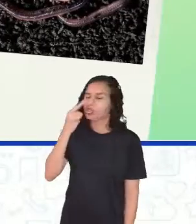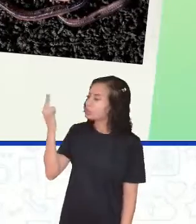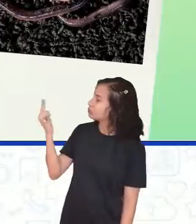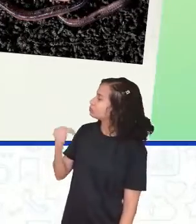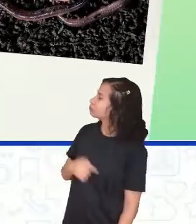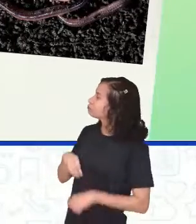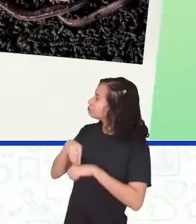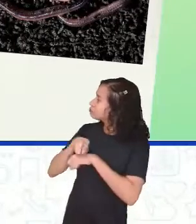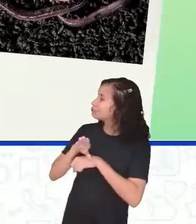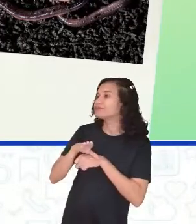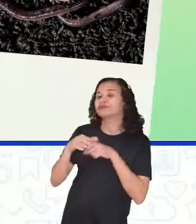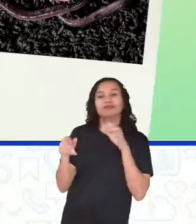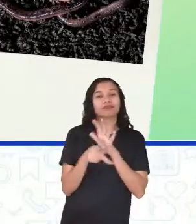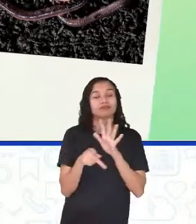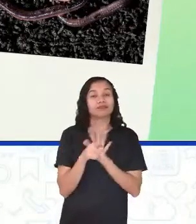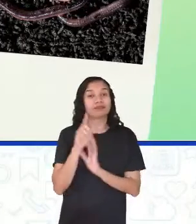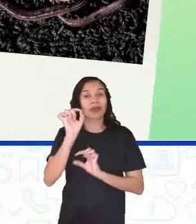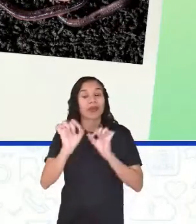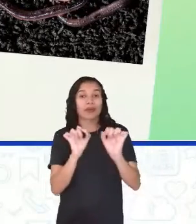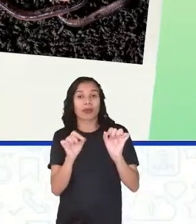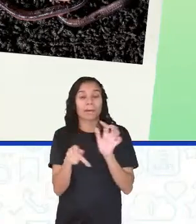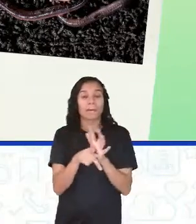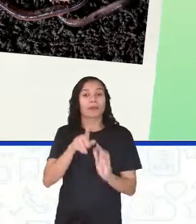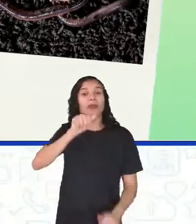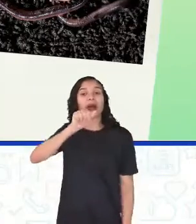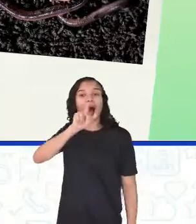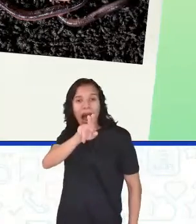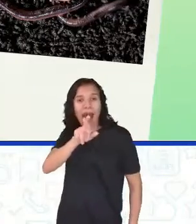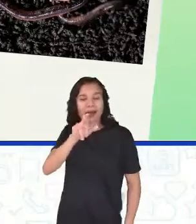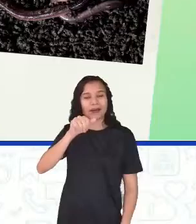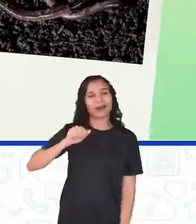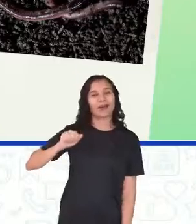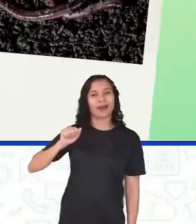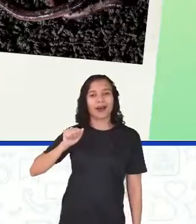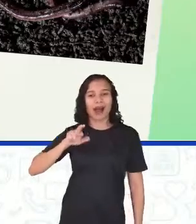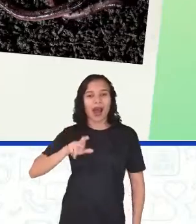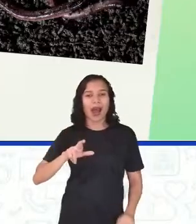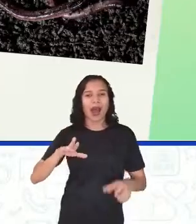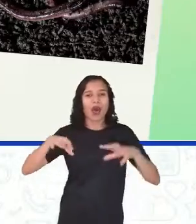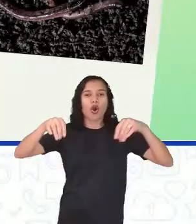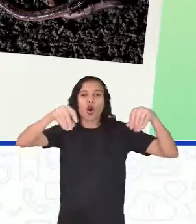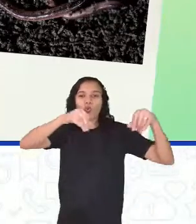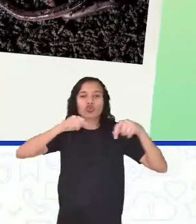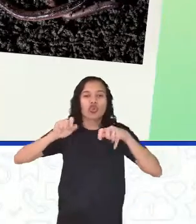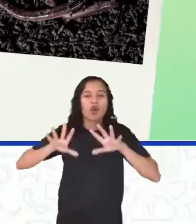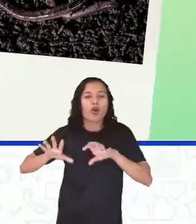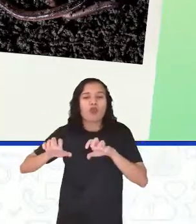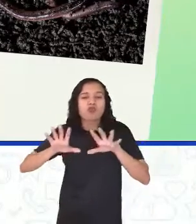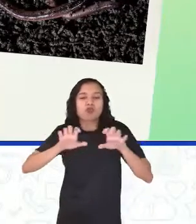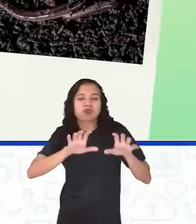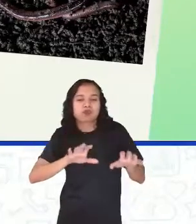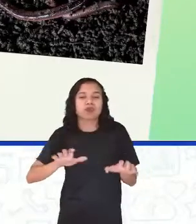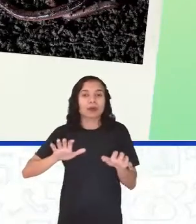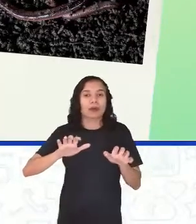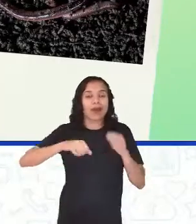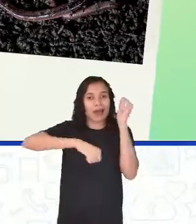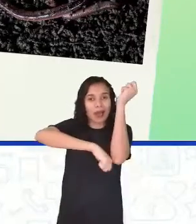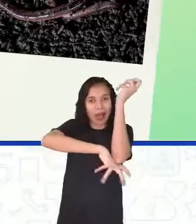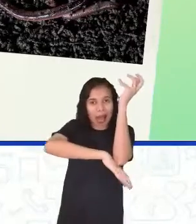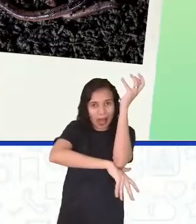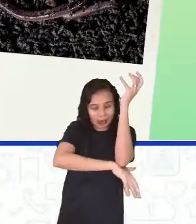dica, né? Arejar, colocar tornar esse solo fofinho. Porque a raiz, ela precisa, né,